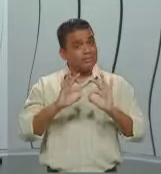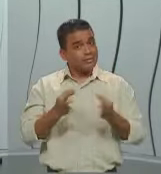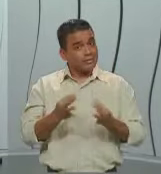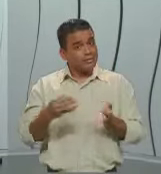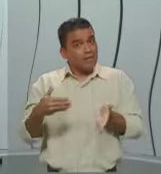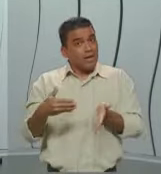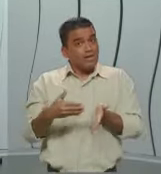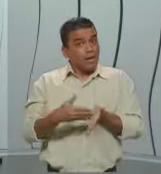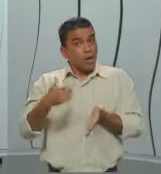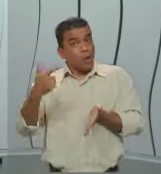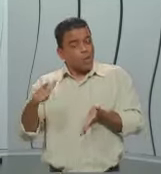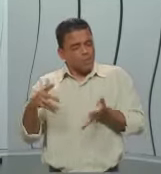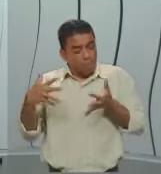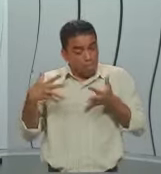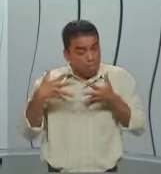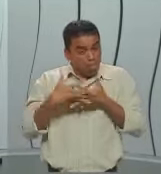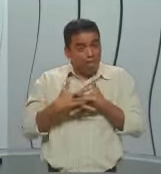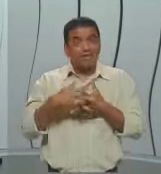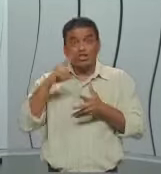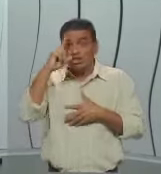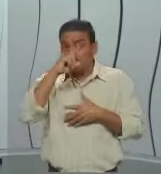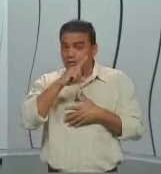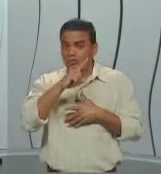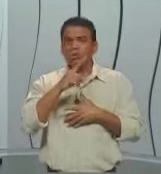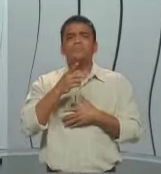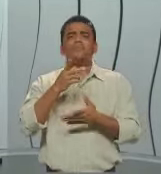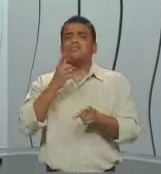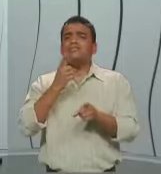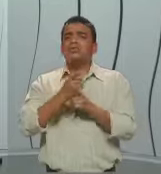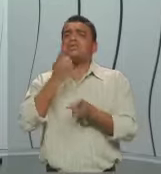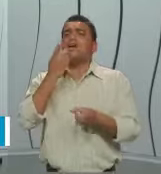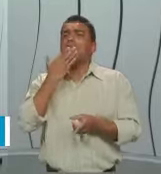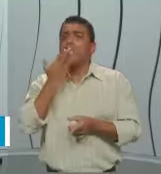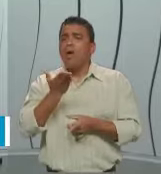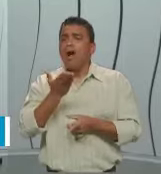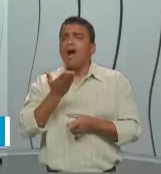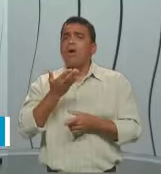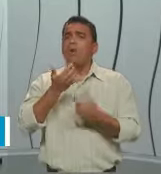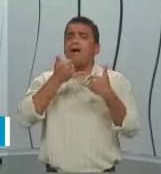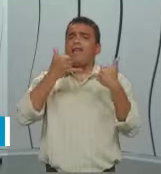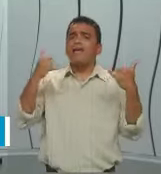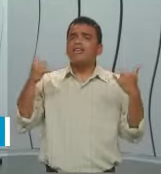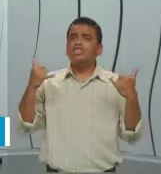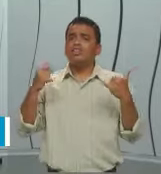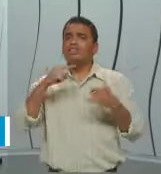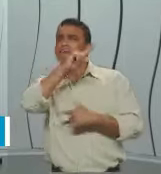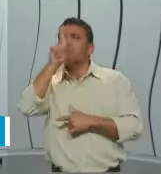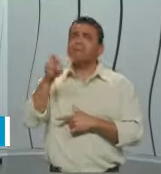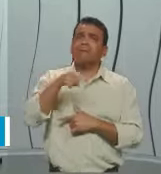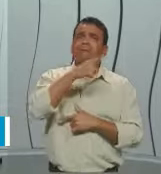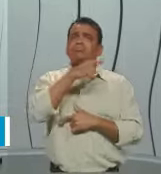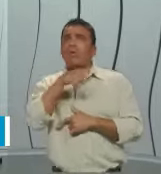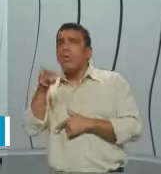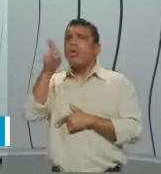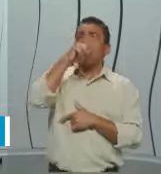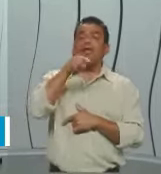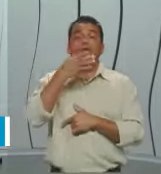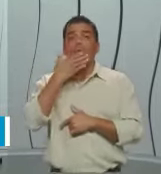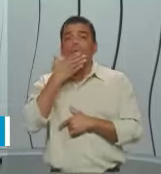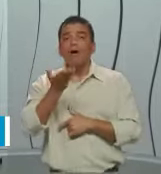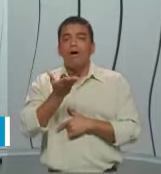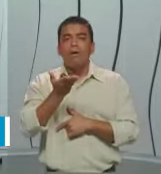até o mais complexo, é descobrir qual é o caminho que a corrente elétrica fará neste circuito.